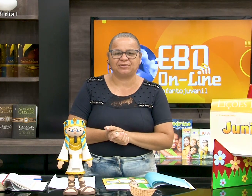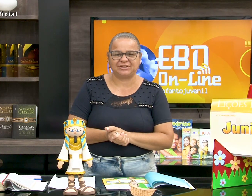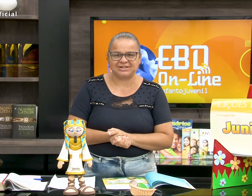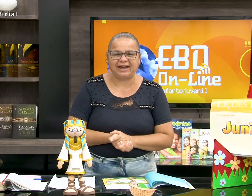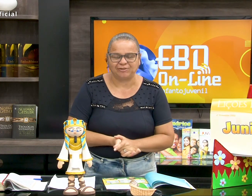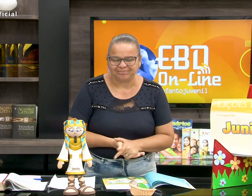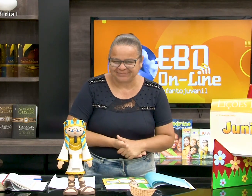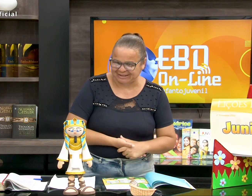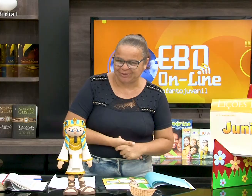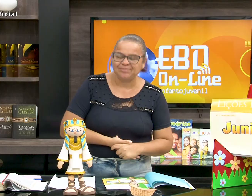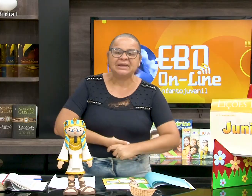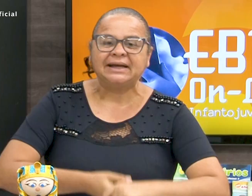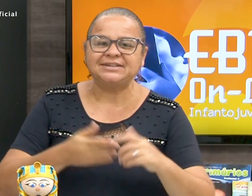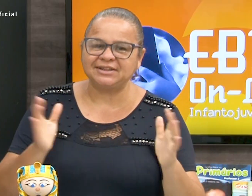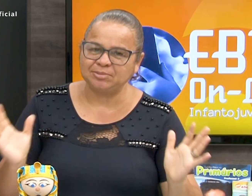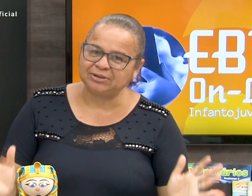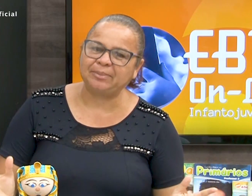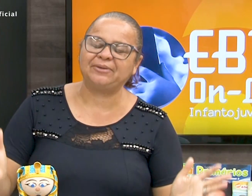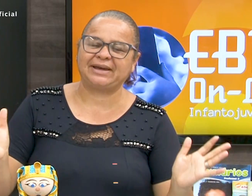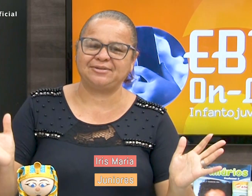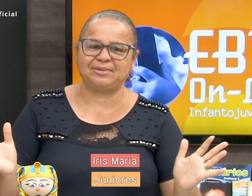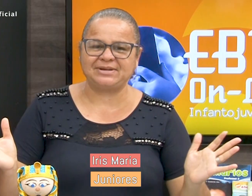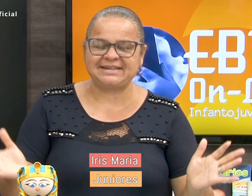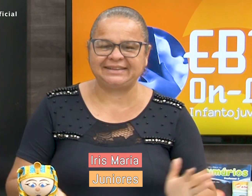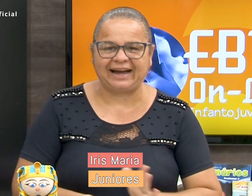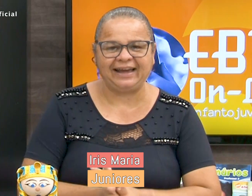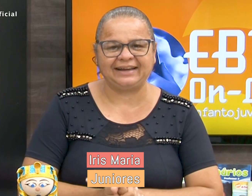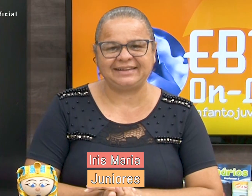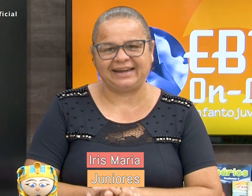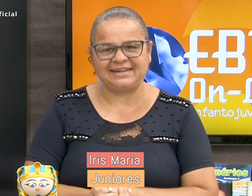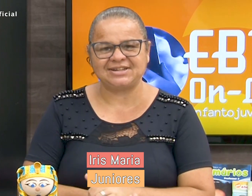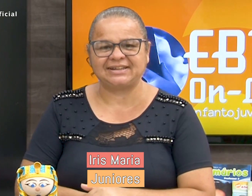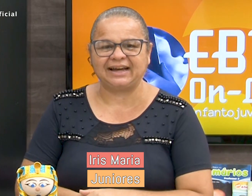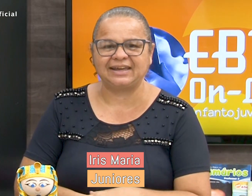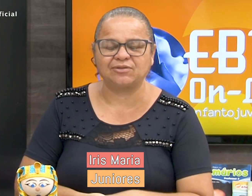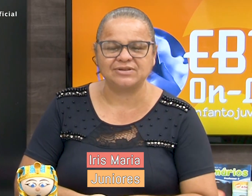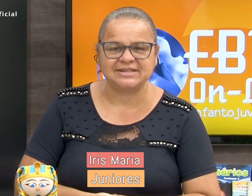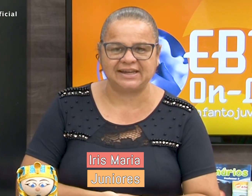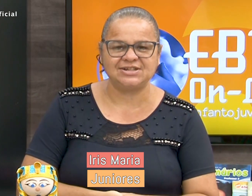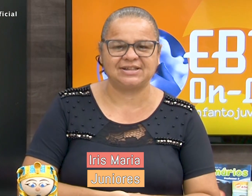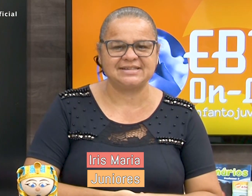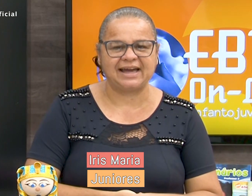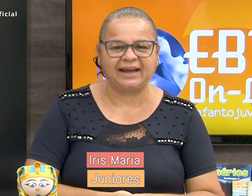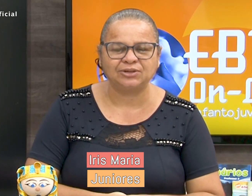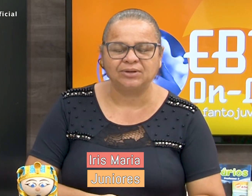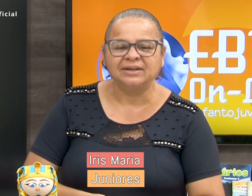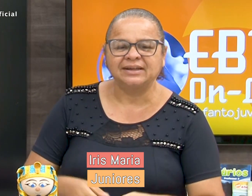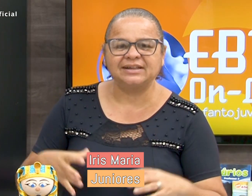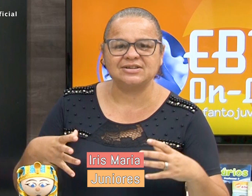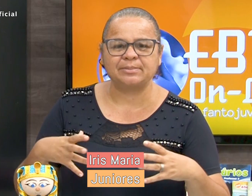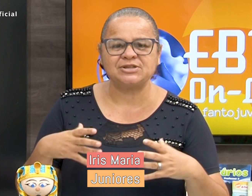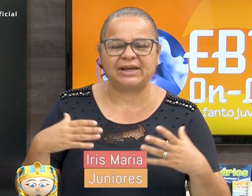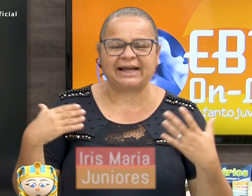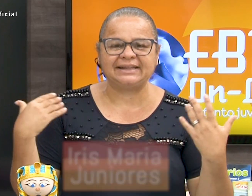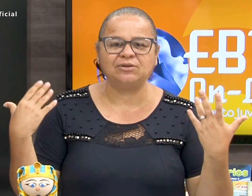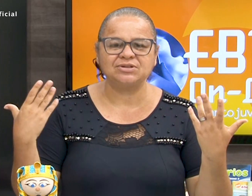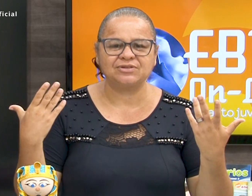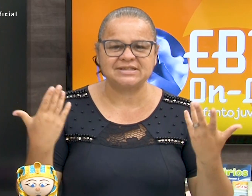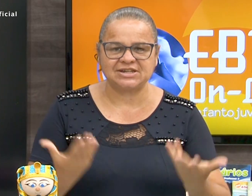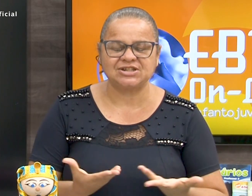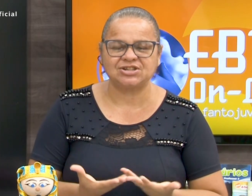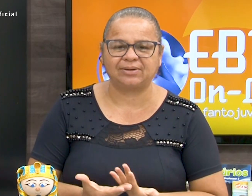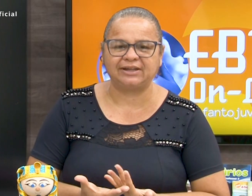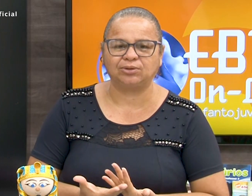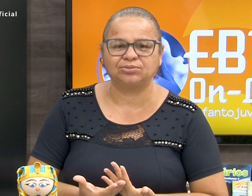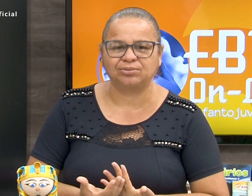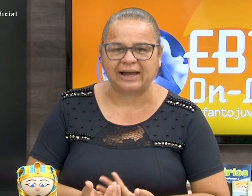do povo de Israel, tá bom? De antemão também eu quero me apresentar. É a tia Iris que está aqui com vocês, tá certo? Que Deus abençoe a cada um de